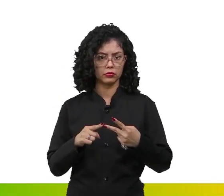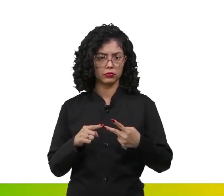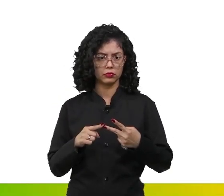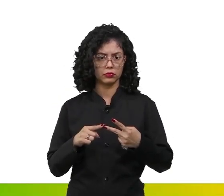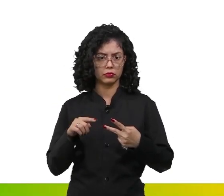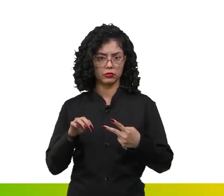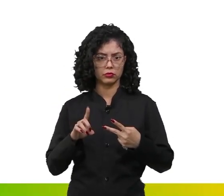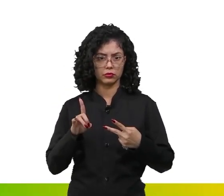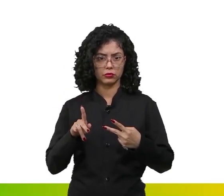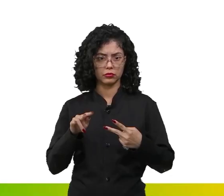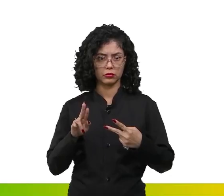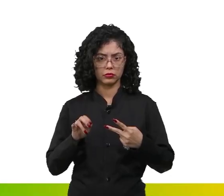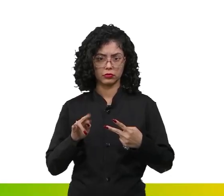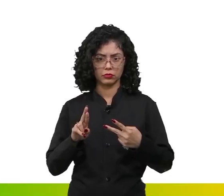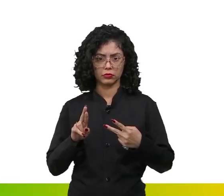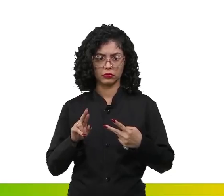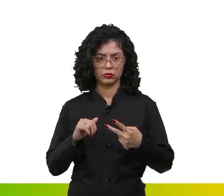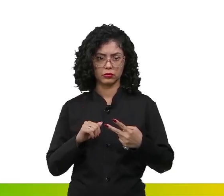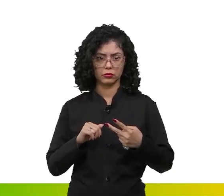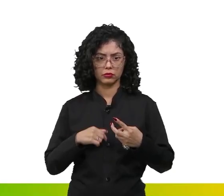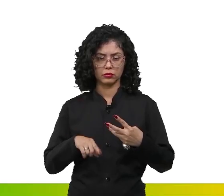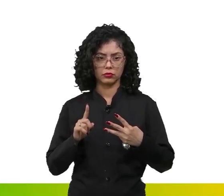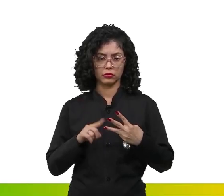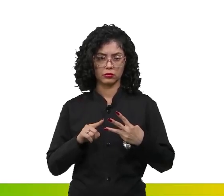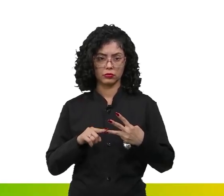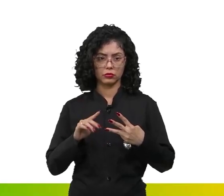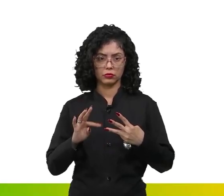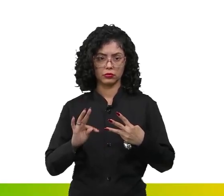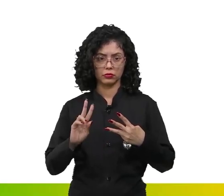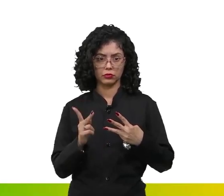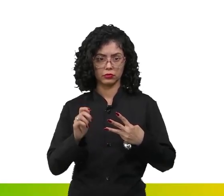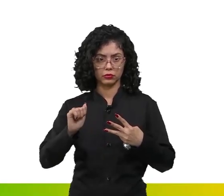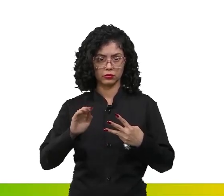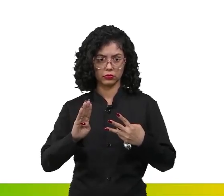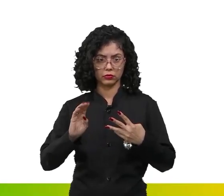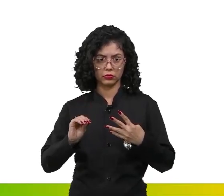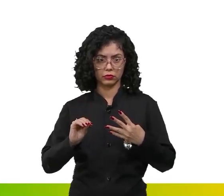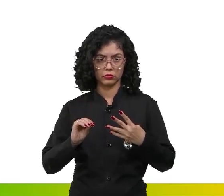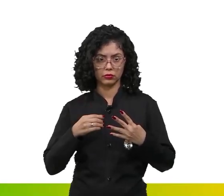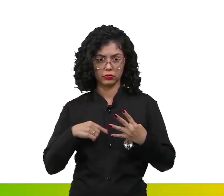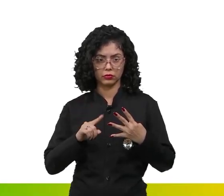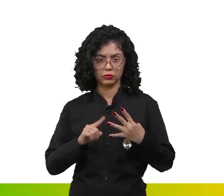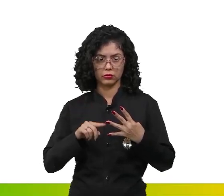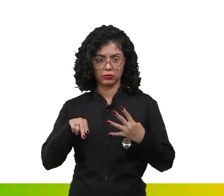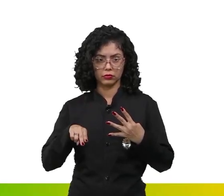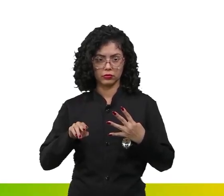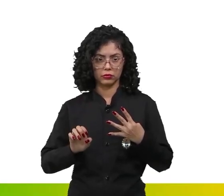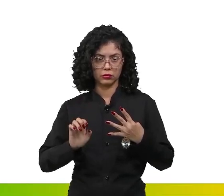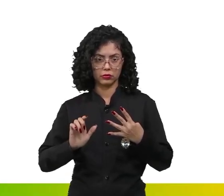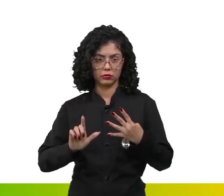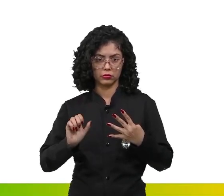Frederic de Klerk. Letra C, Thabo